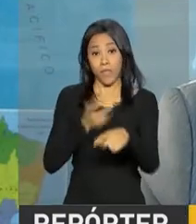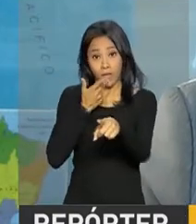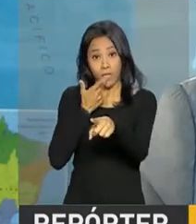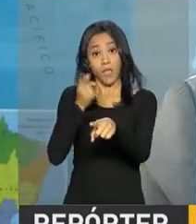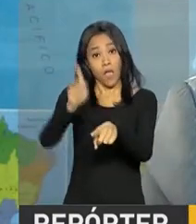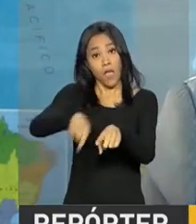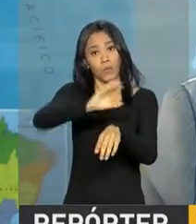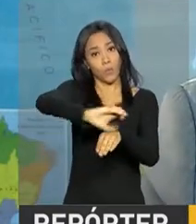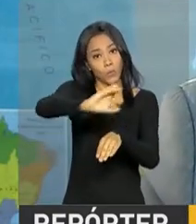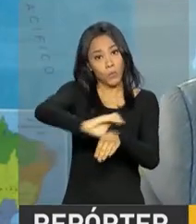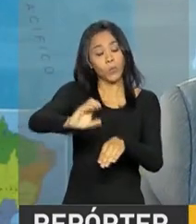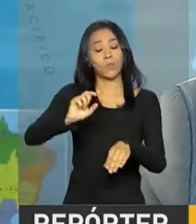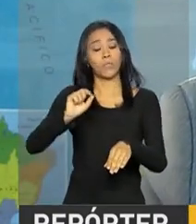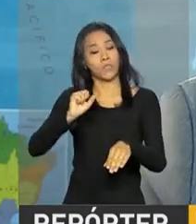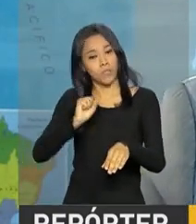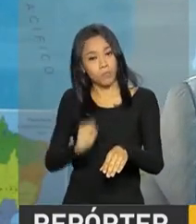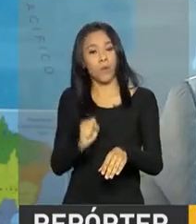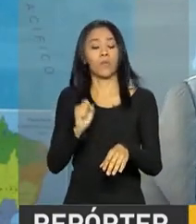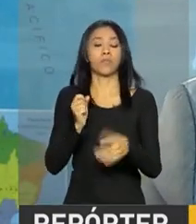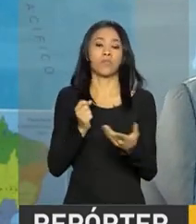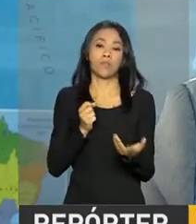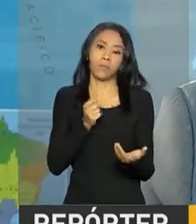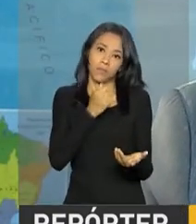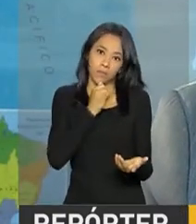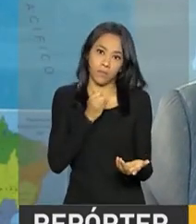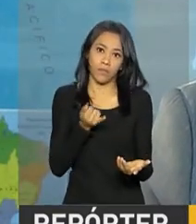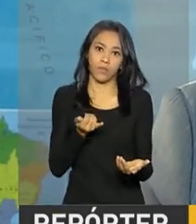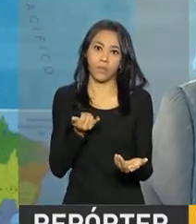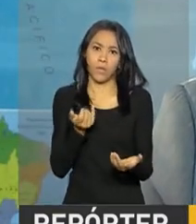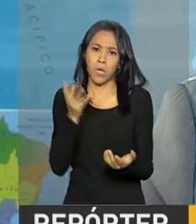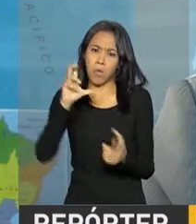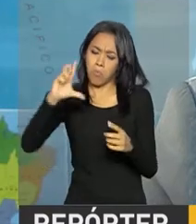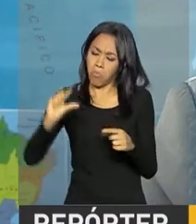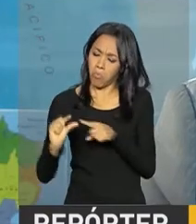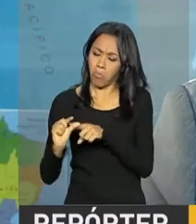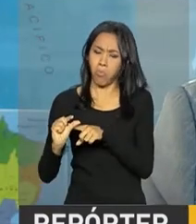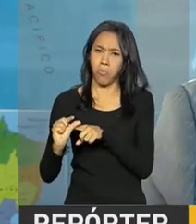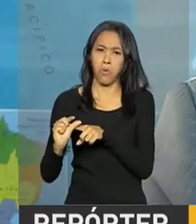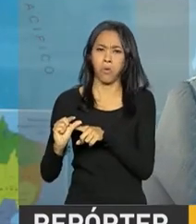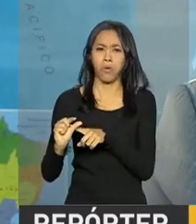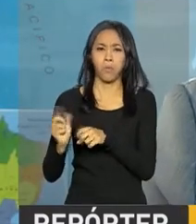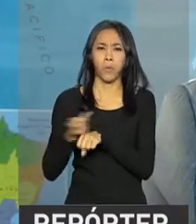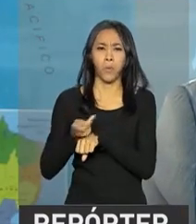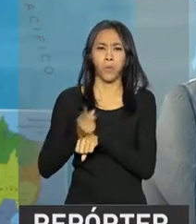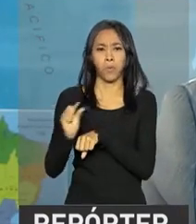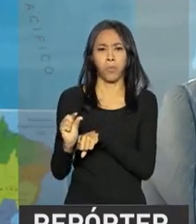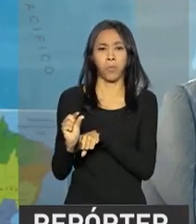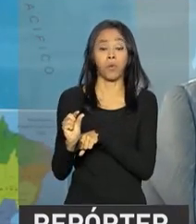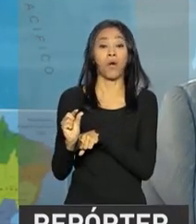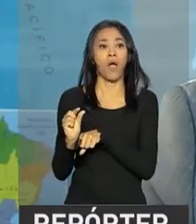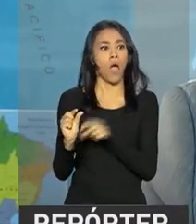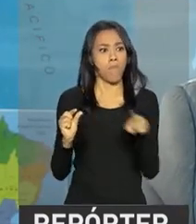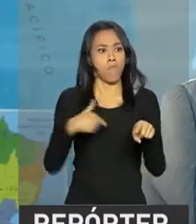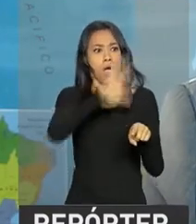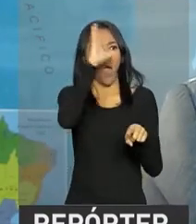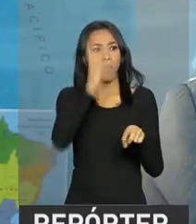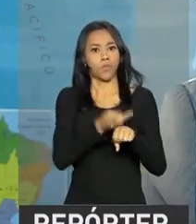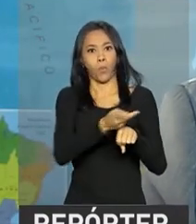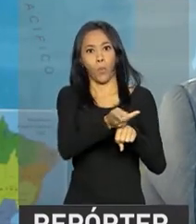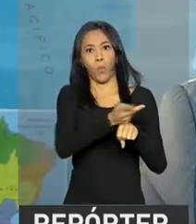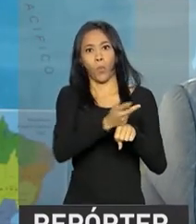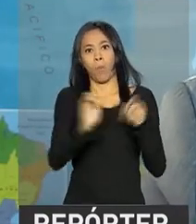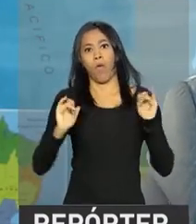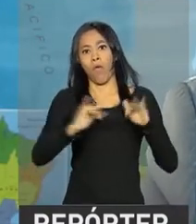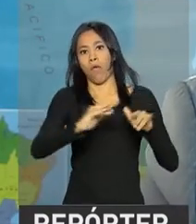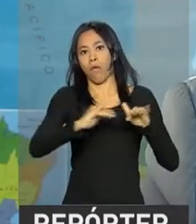dinâmicos podem ser trocados no caso de um curso com baixa procura nós podemos substituir os por outro que tem o maior interesse da população